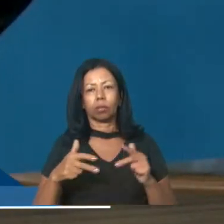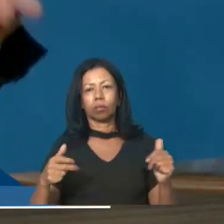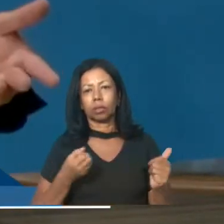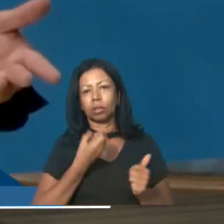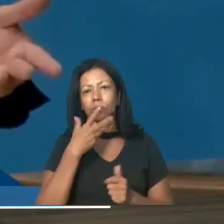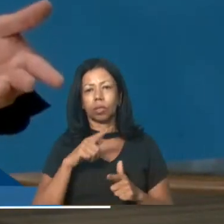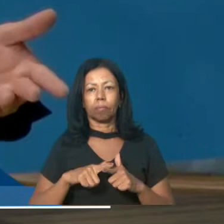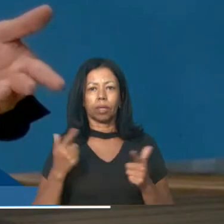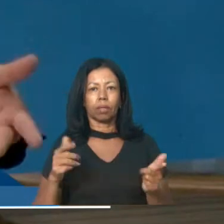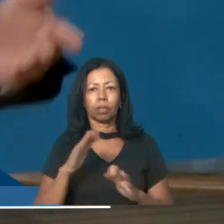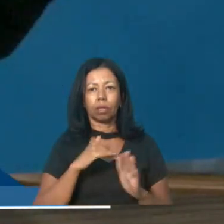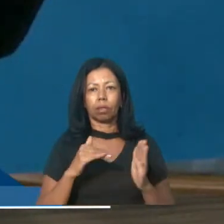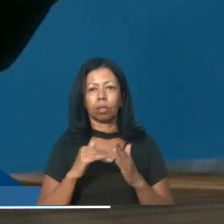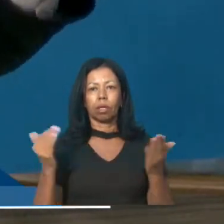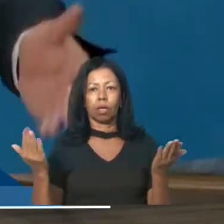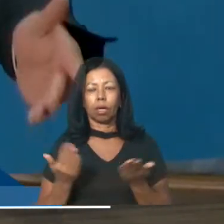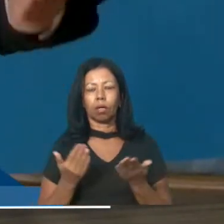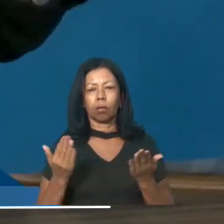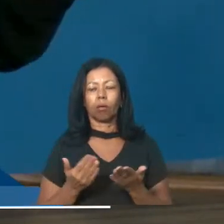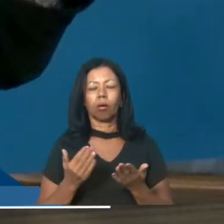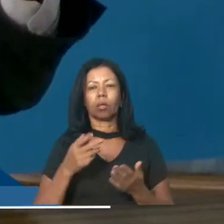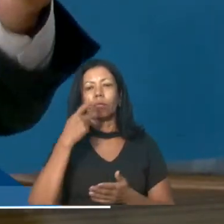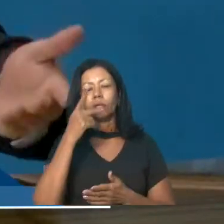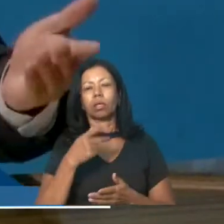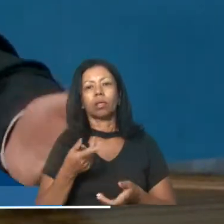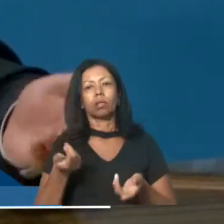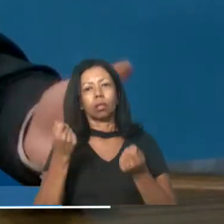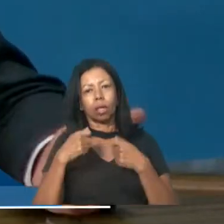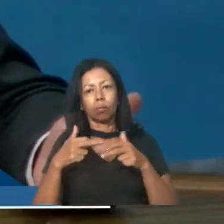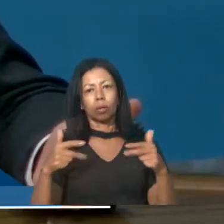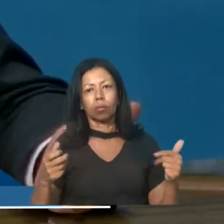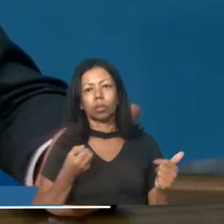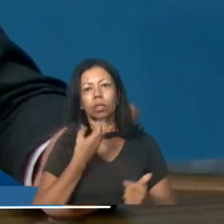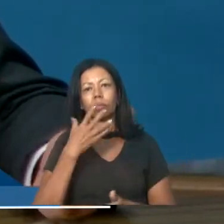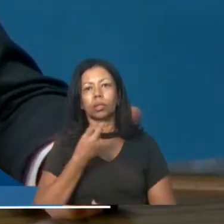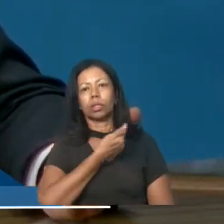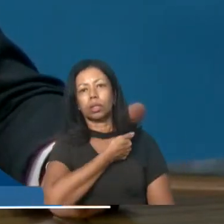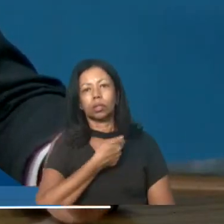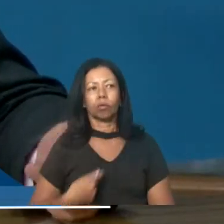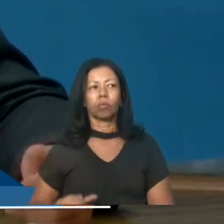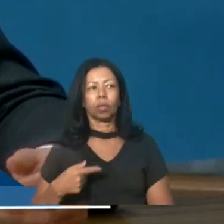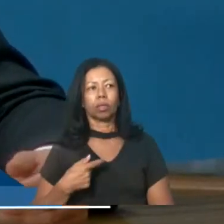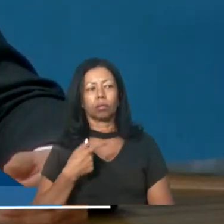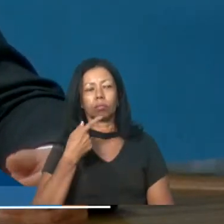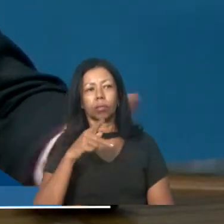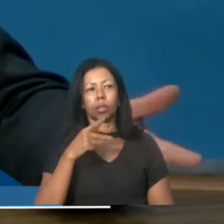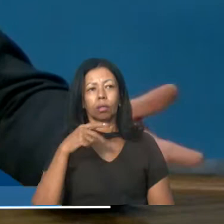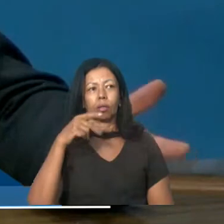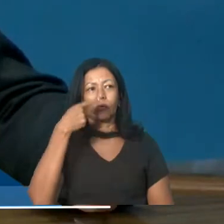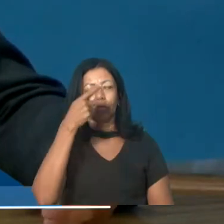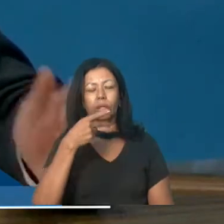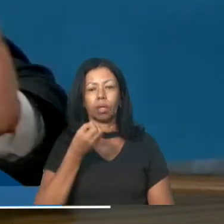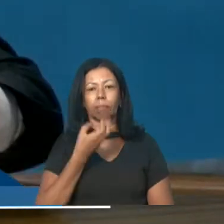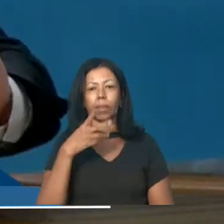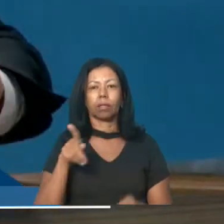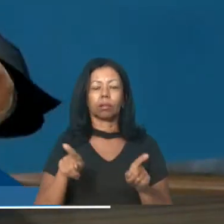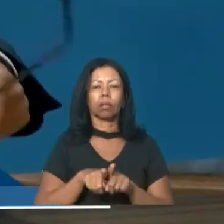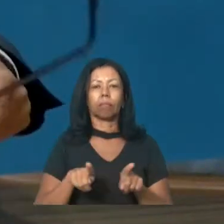a terceira fala que eu peço. Me tragam uma coisa boa desse governo para eu falar bem também. E não tem.